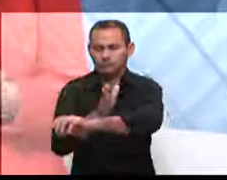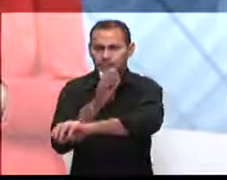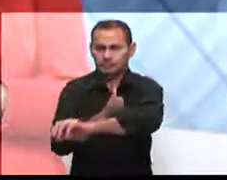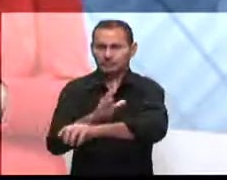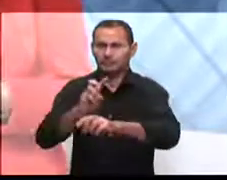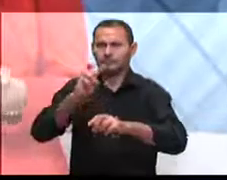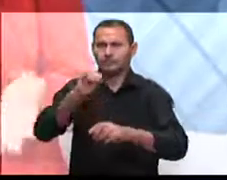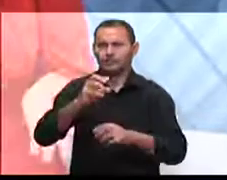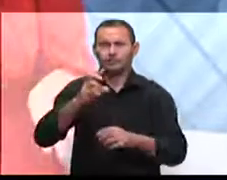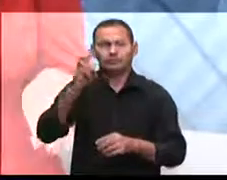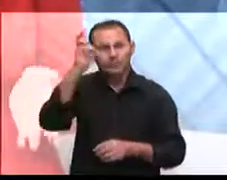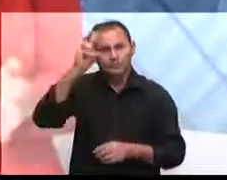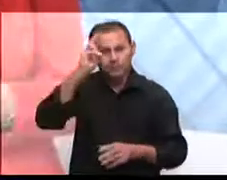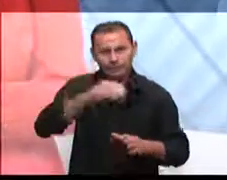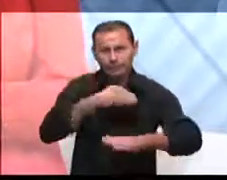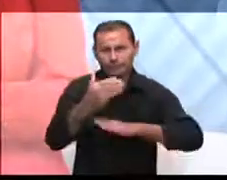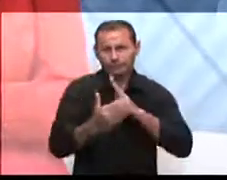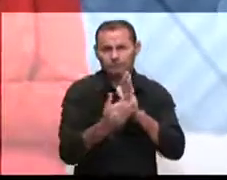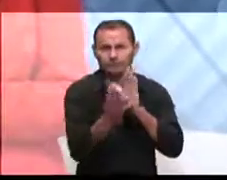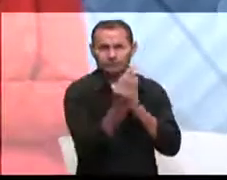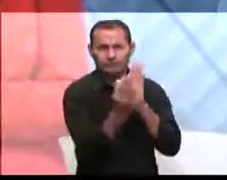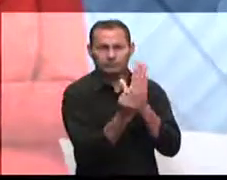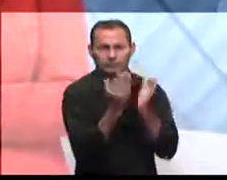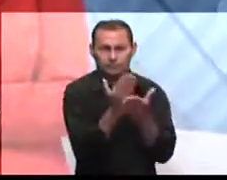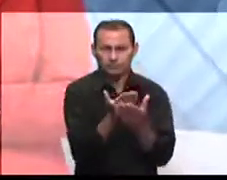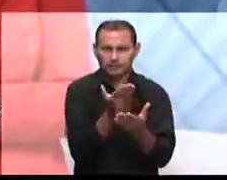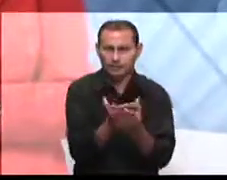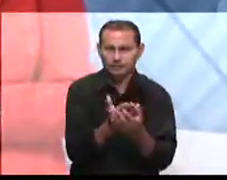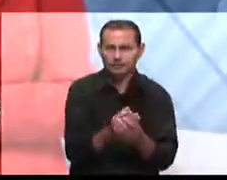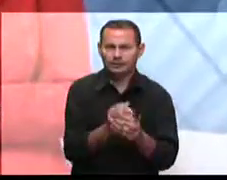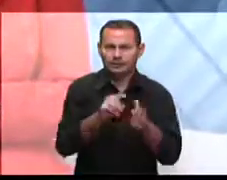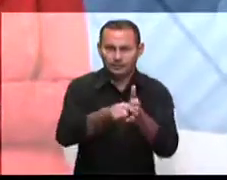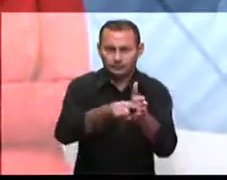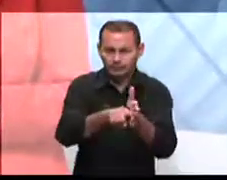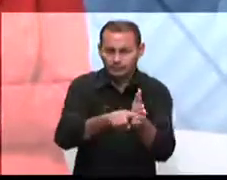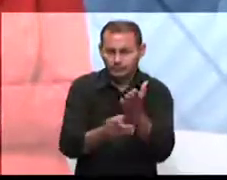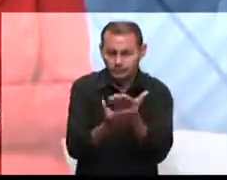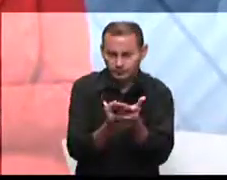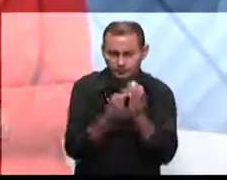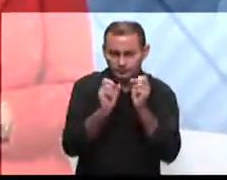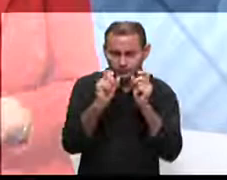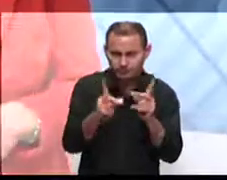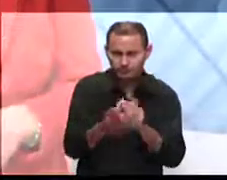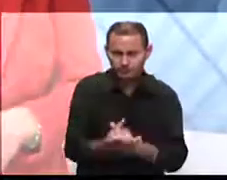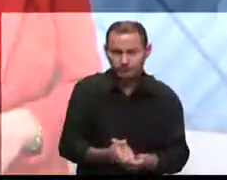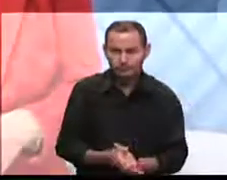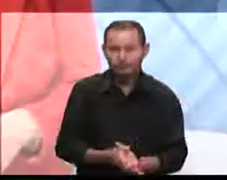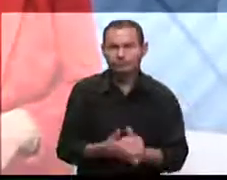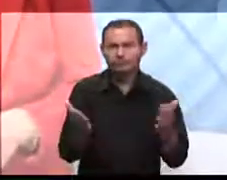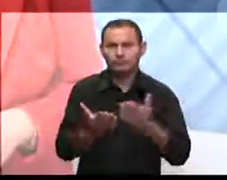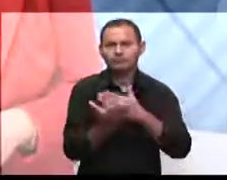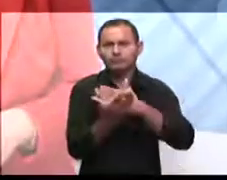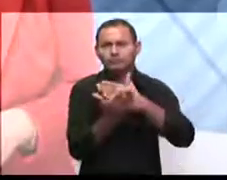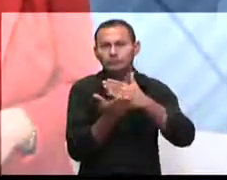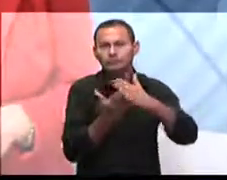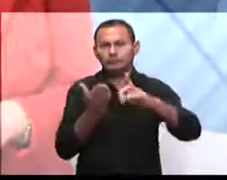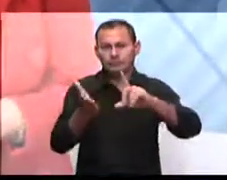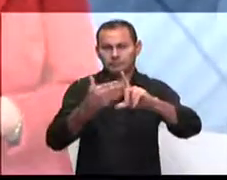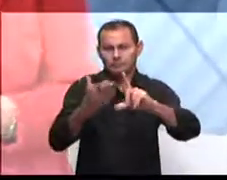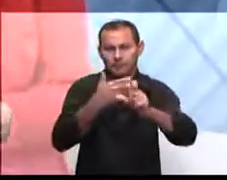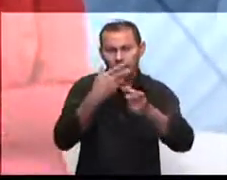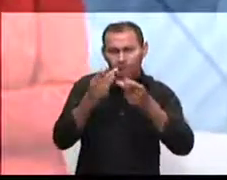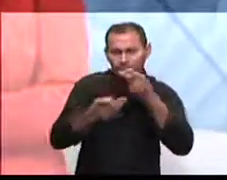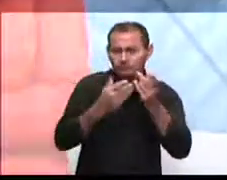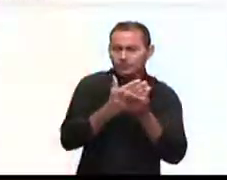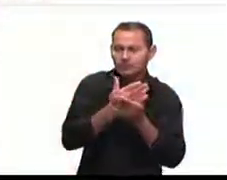mas a gente vai recordar todo o conteúdo da aula de pesquisa. Tudo bem? Então, vamos iniciando falando